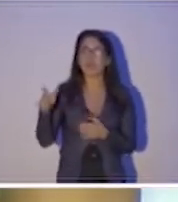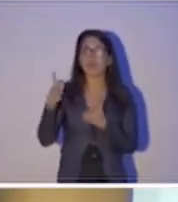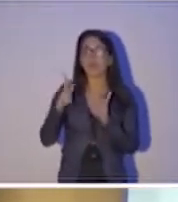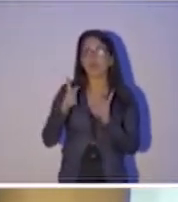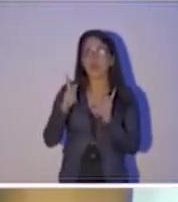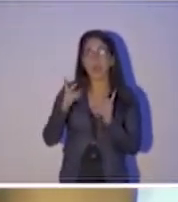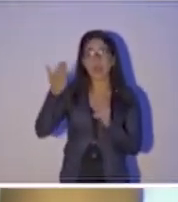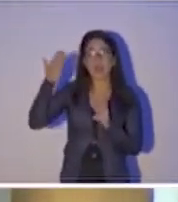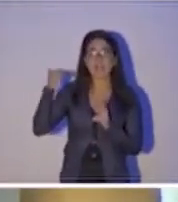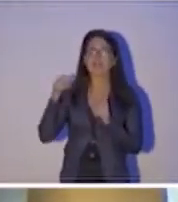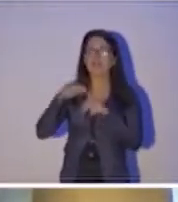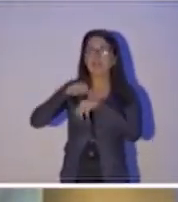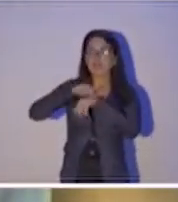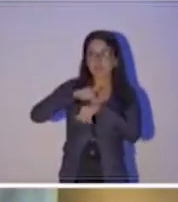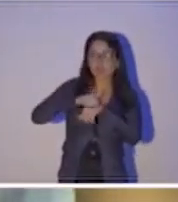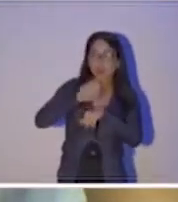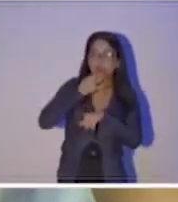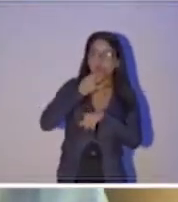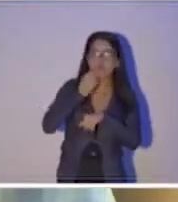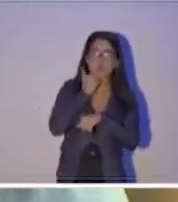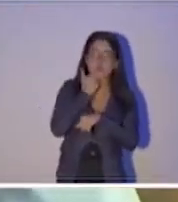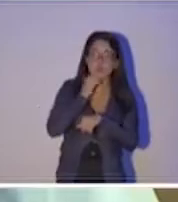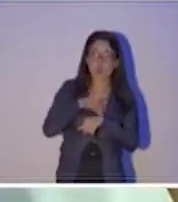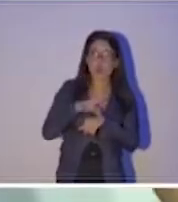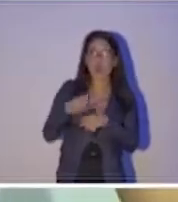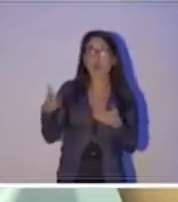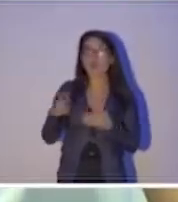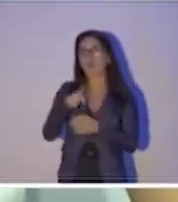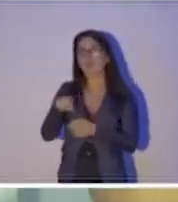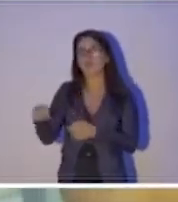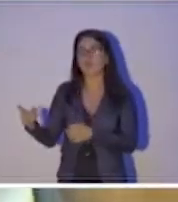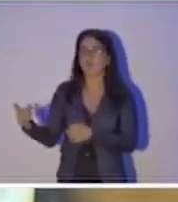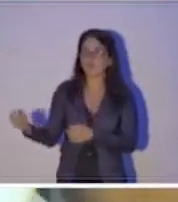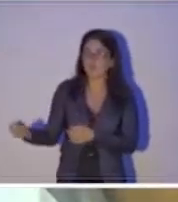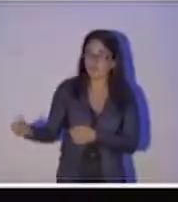vieram e apresentaram o bife para a gente, apresentaram o filé da educação brasileira.